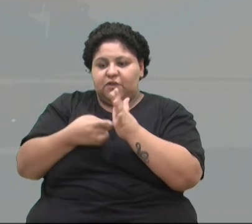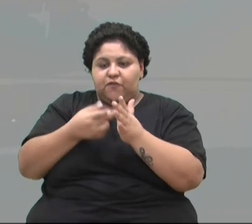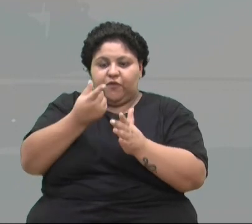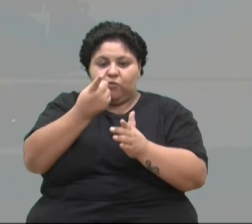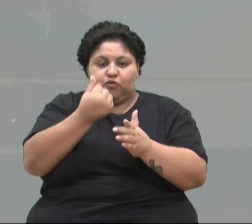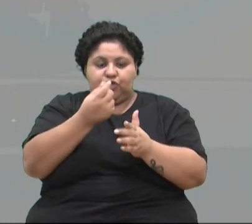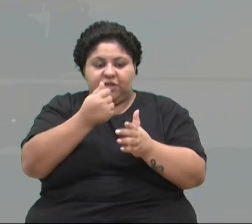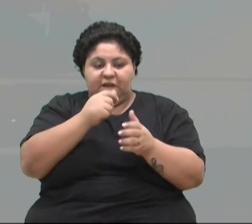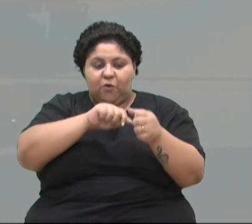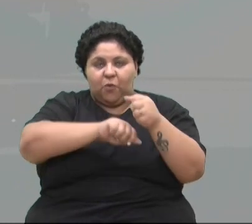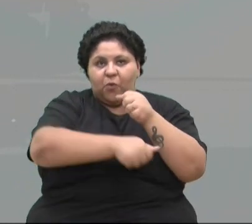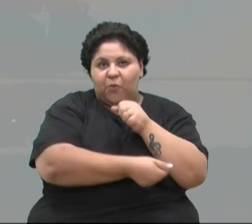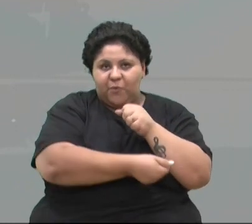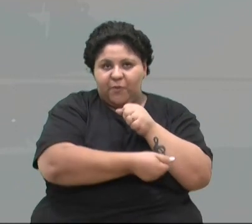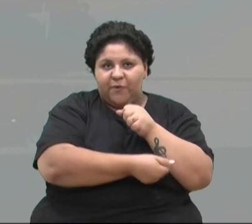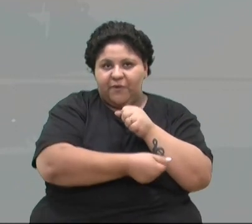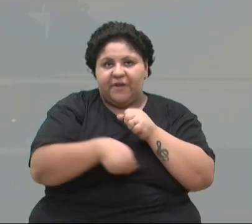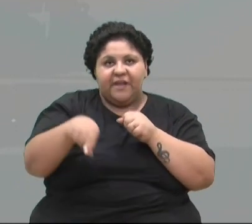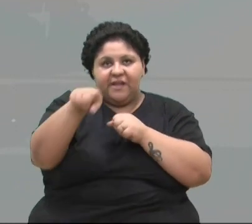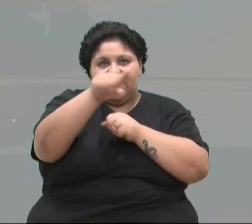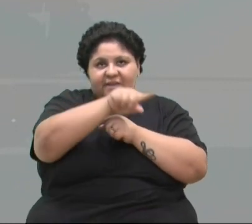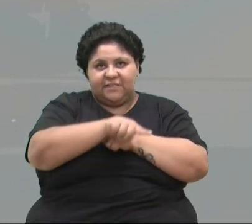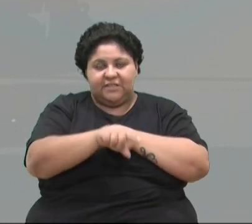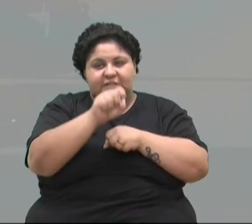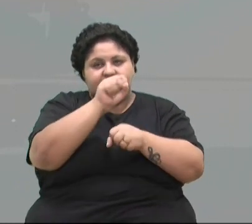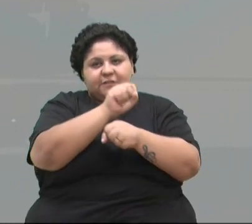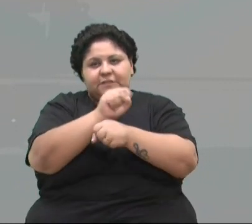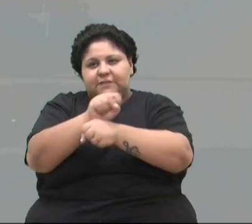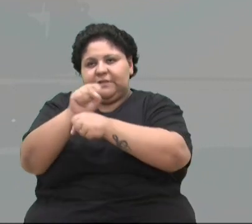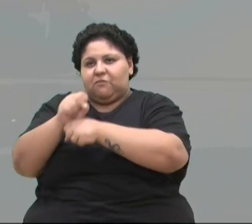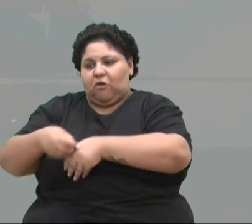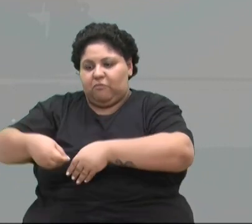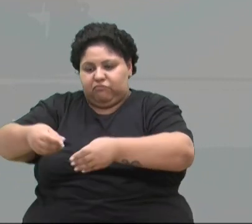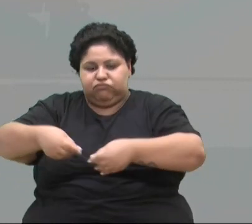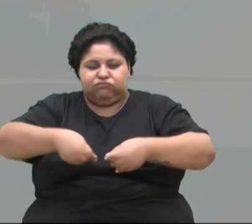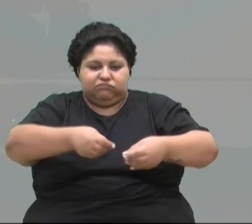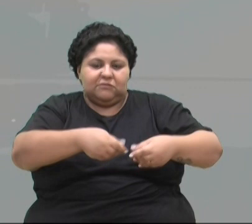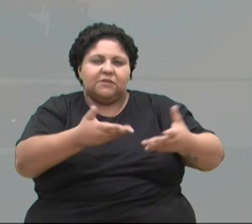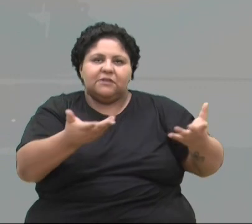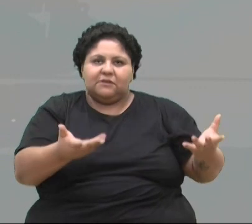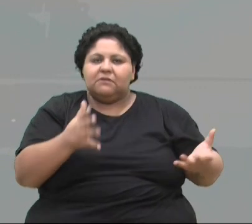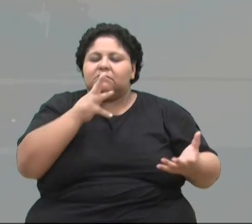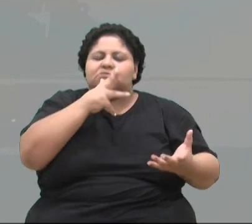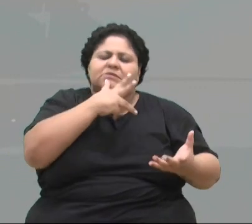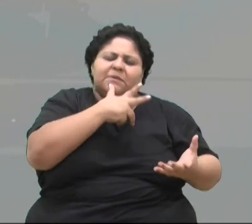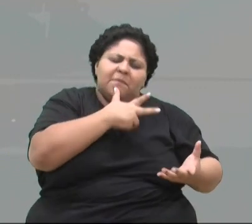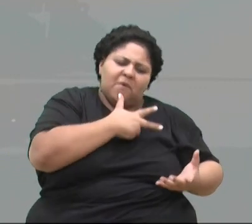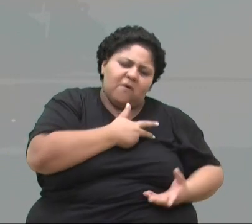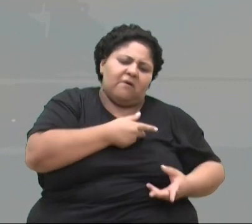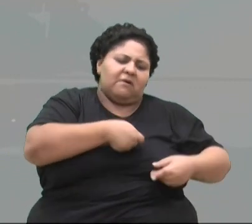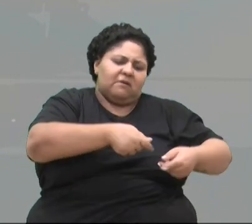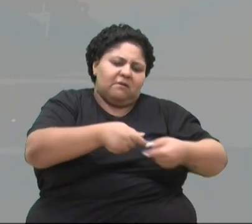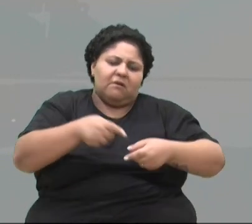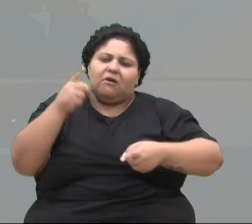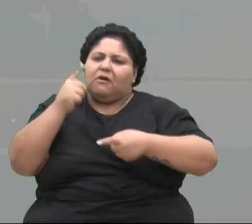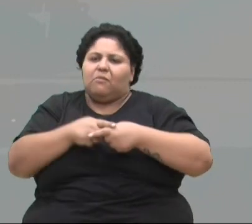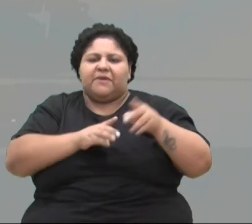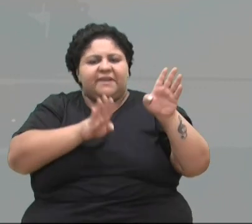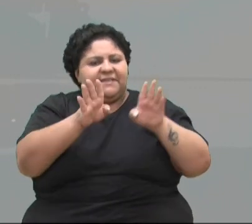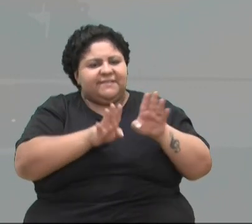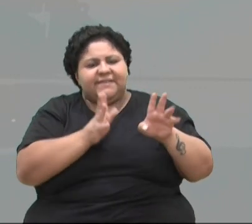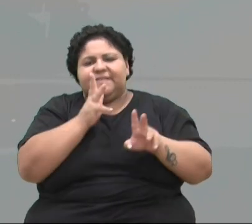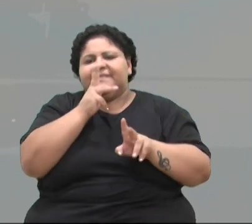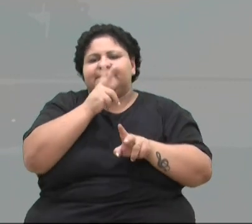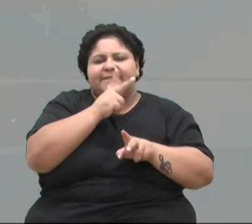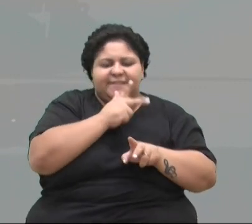a gente, muitas vezes, demora para executar, para gastar esse dinheiro, porque a licitação demora para sair, ou porque a entrega ela é